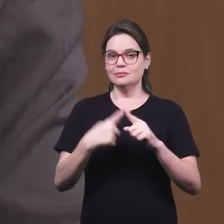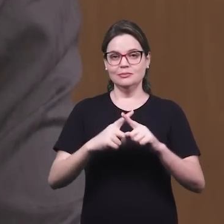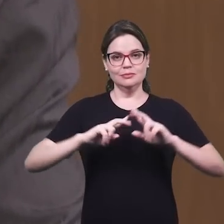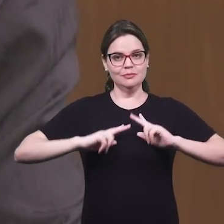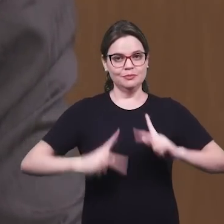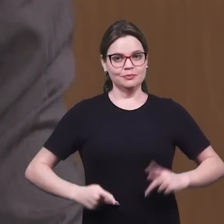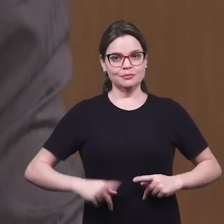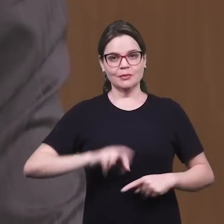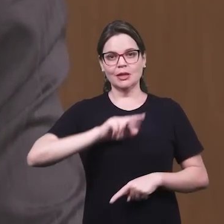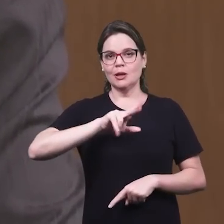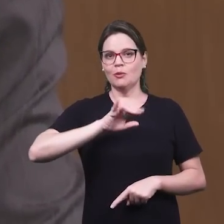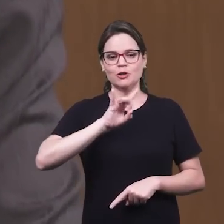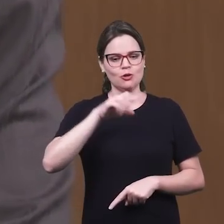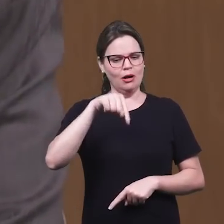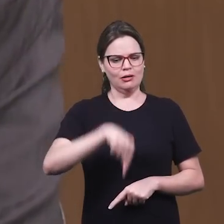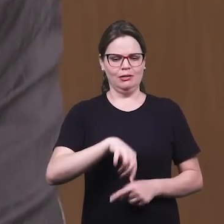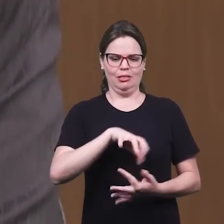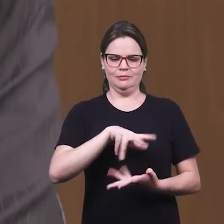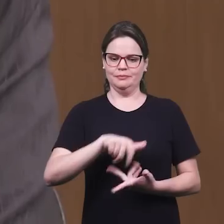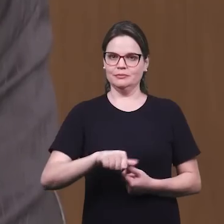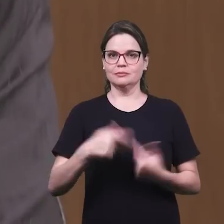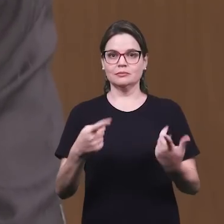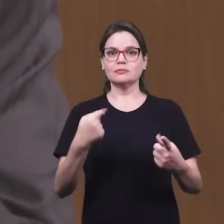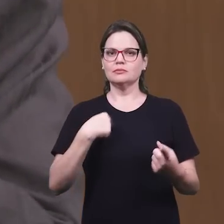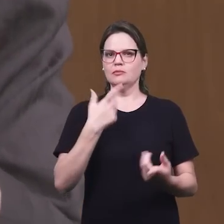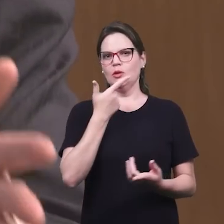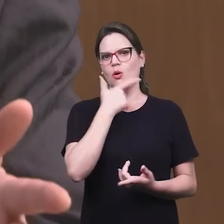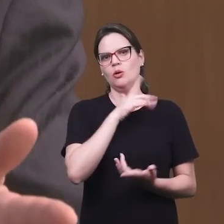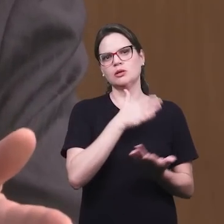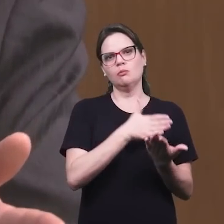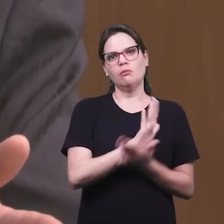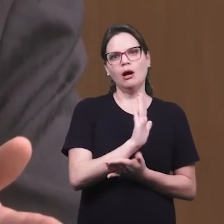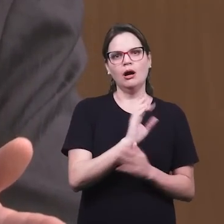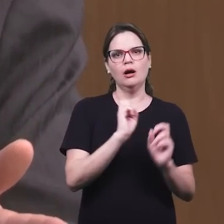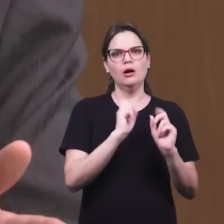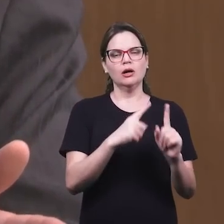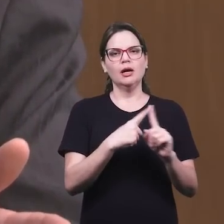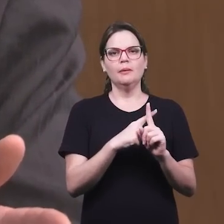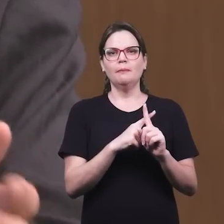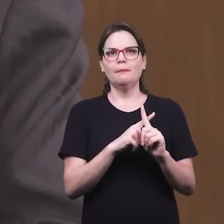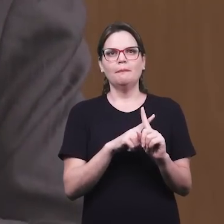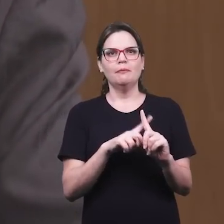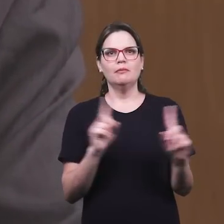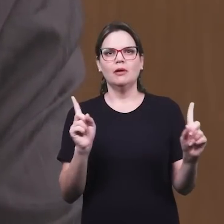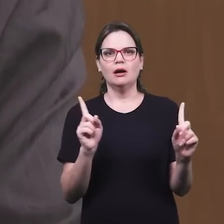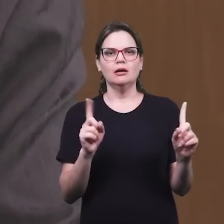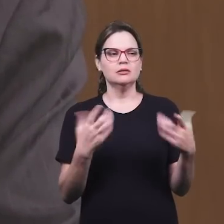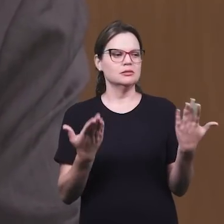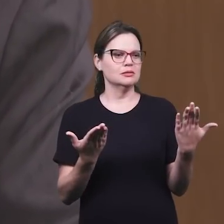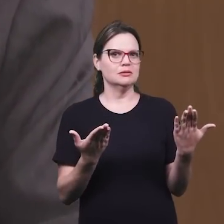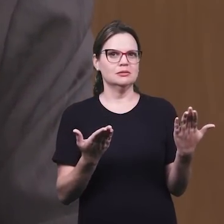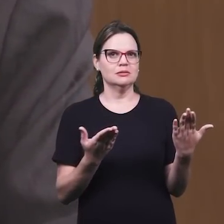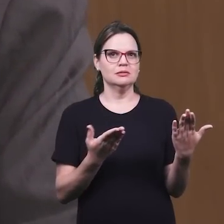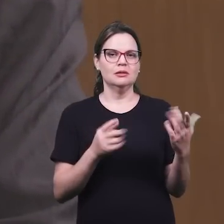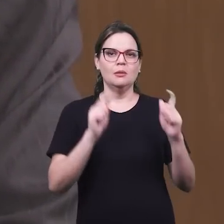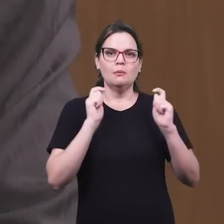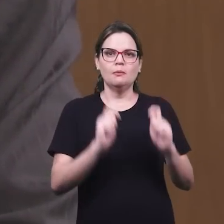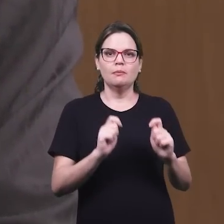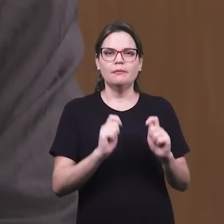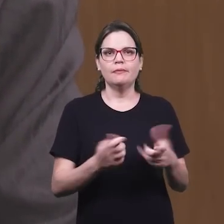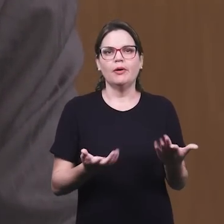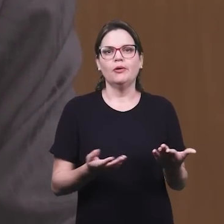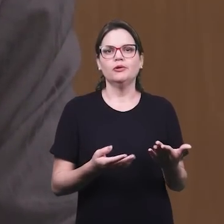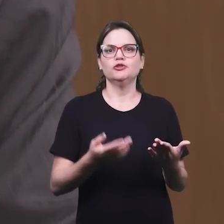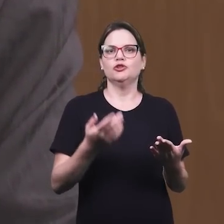não adianta as suas conquistas, seja de um lado que vai desestimulá-lo para a vida, ou seja de um lado que ele vai